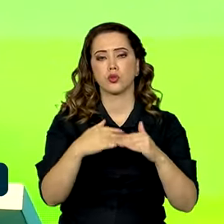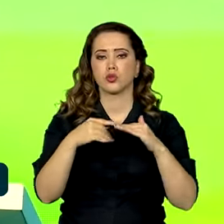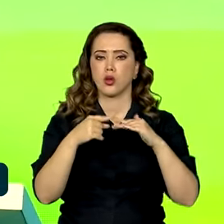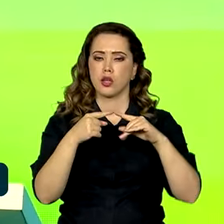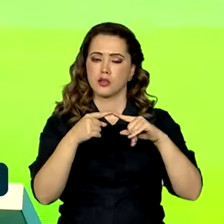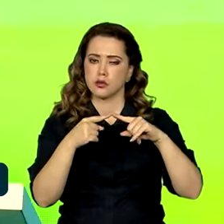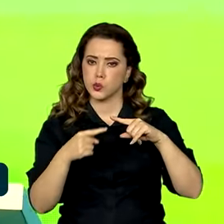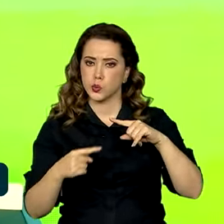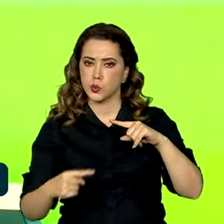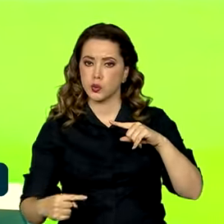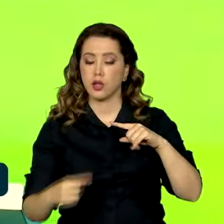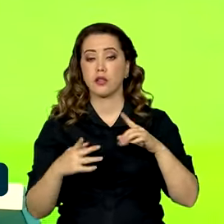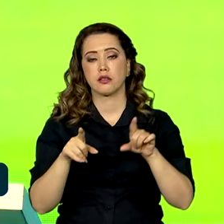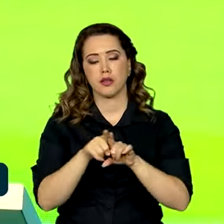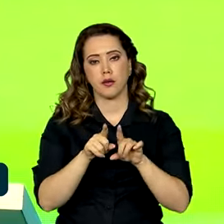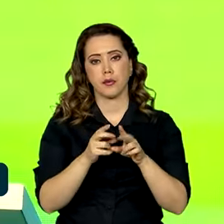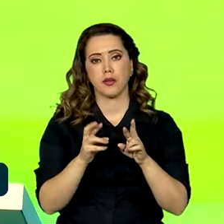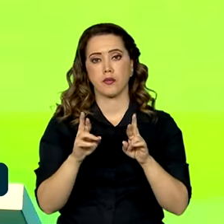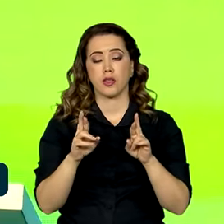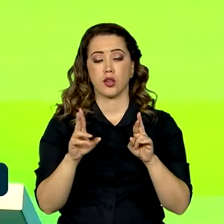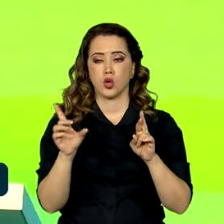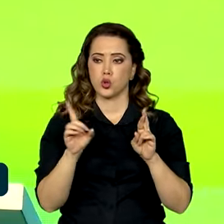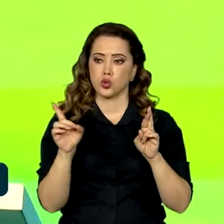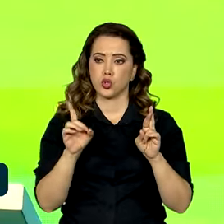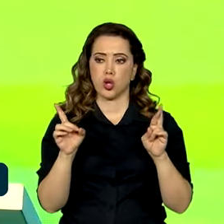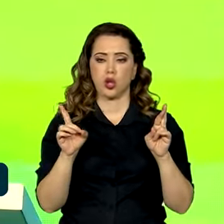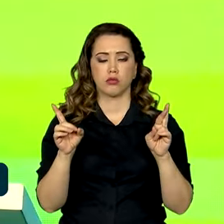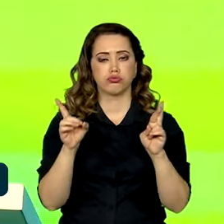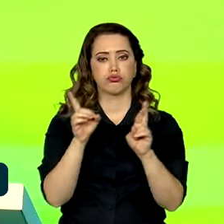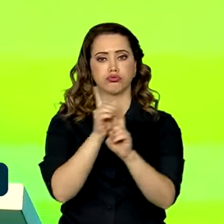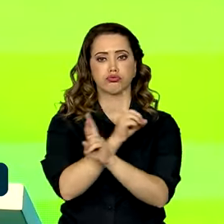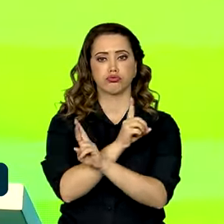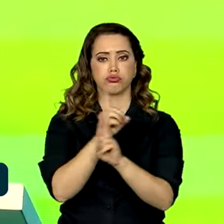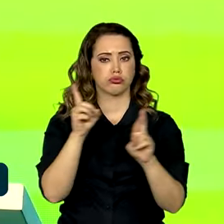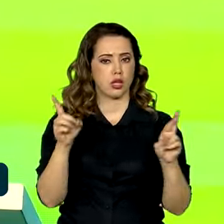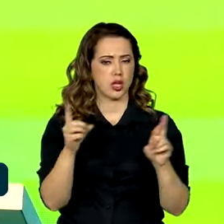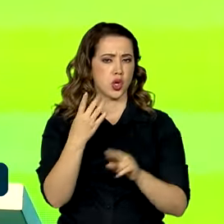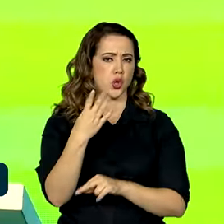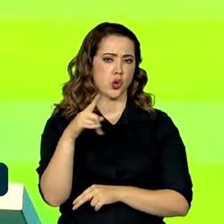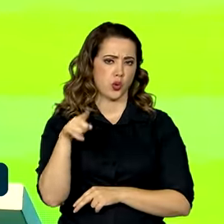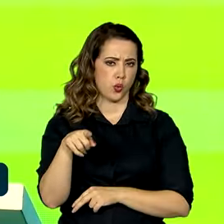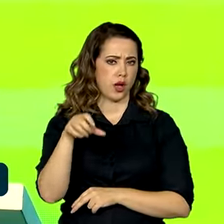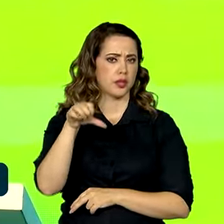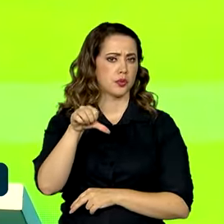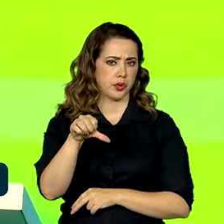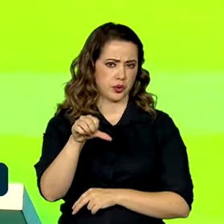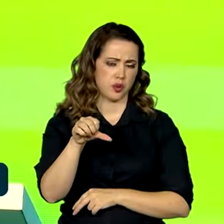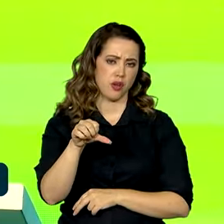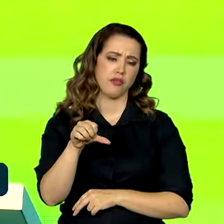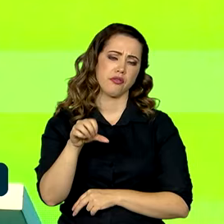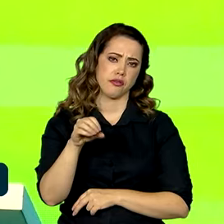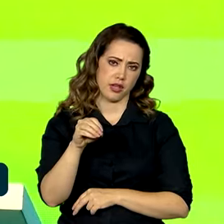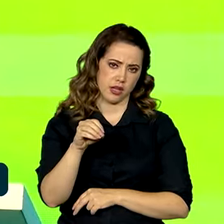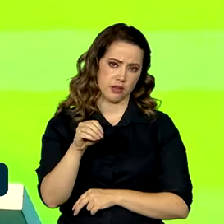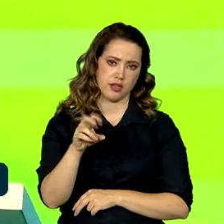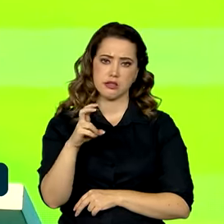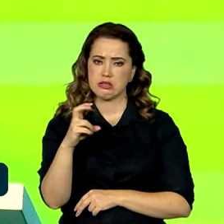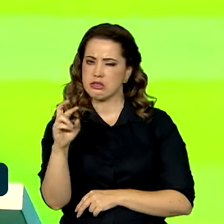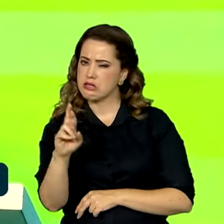cair. O câmbio está competitivo, câmbio de R$ 4,90, R$ 5,00 é um